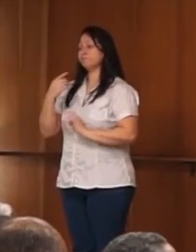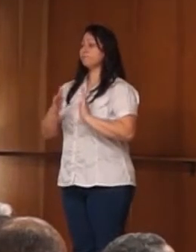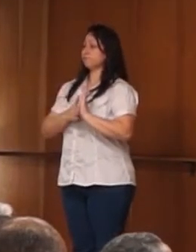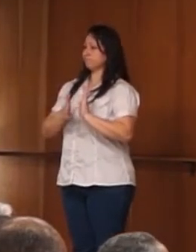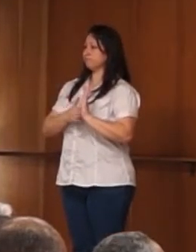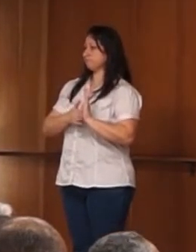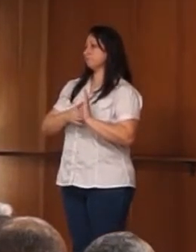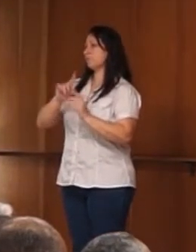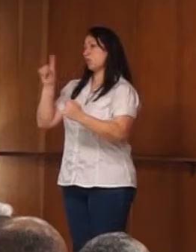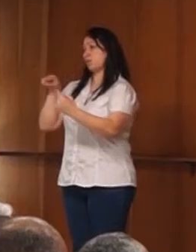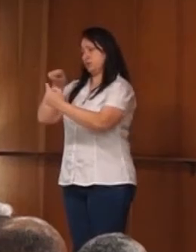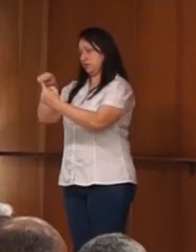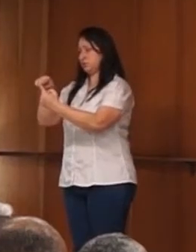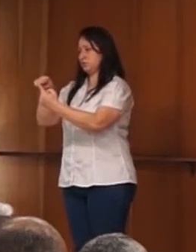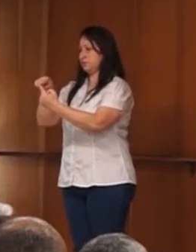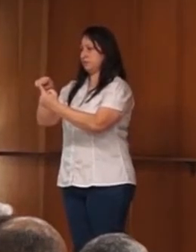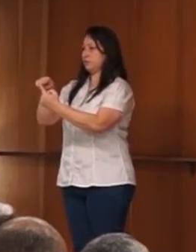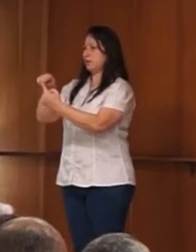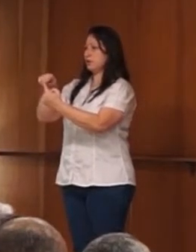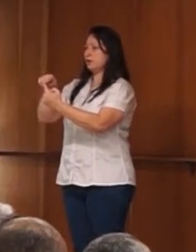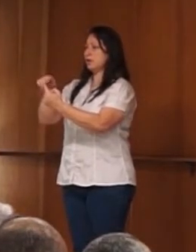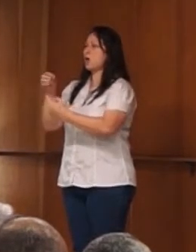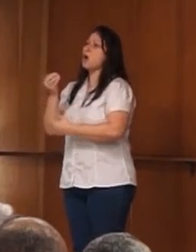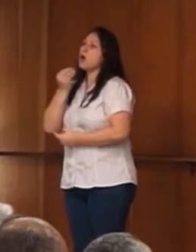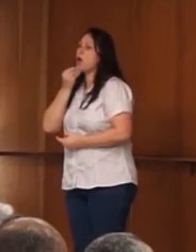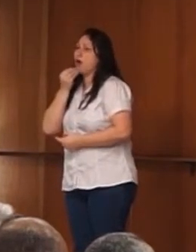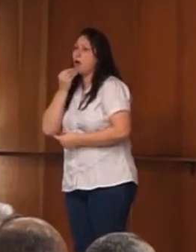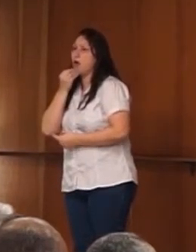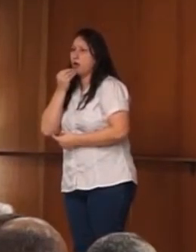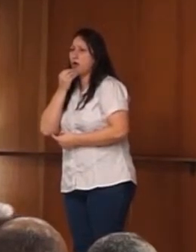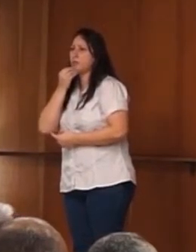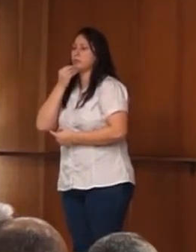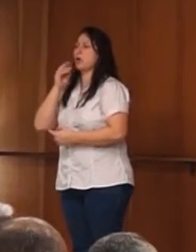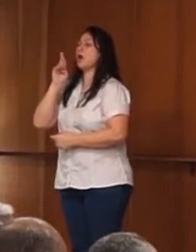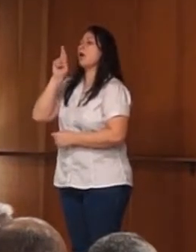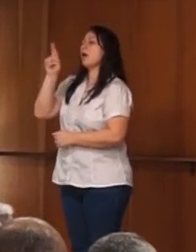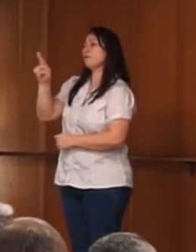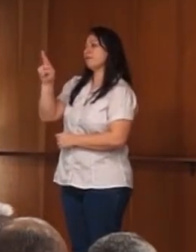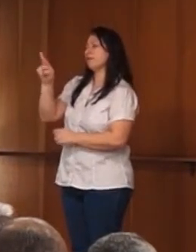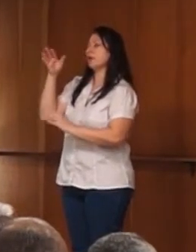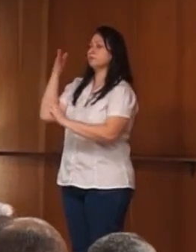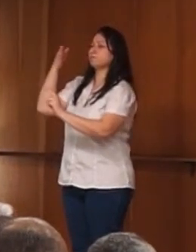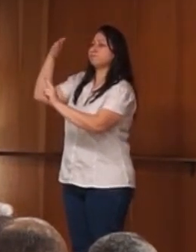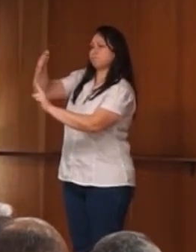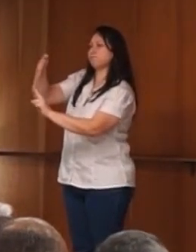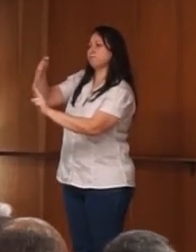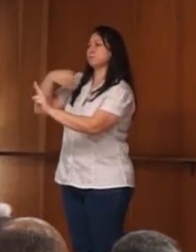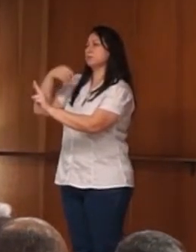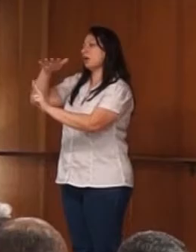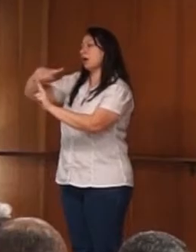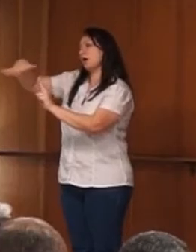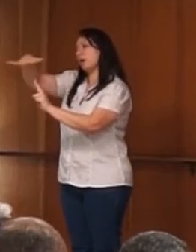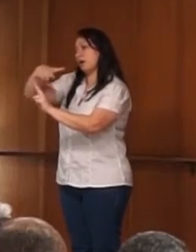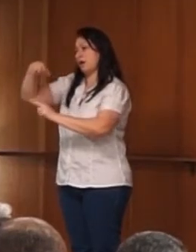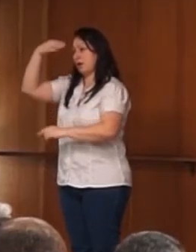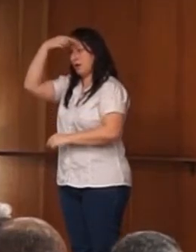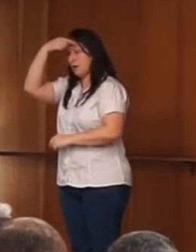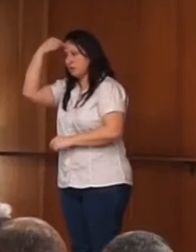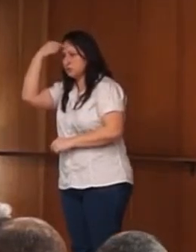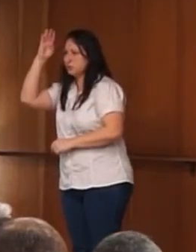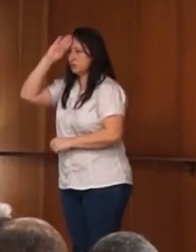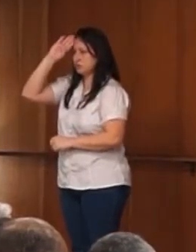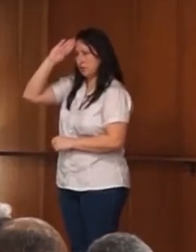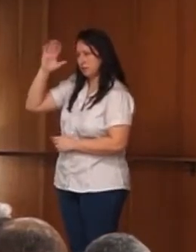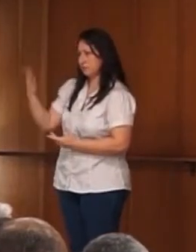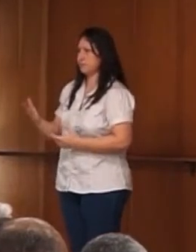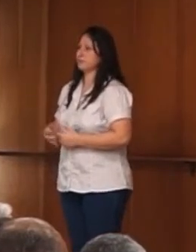Essa é a nossa meta, e, obviamente, referenciada academicamente no maior alto nível. Então, e que até isso eu falei recentemente no